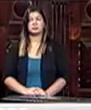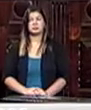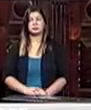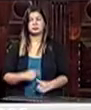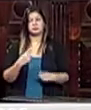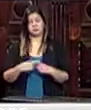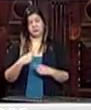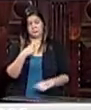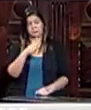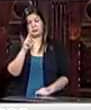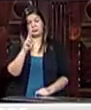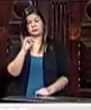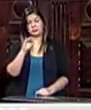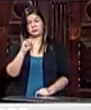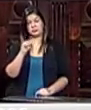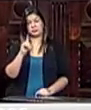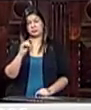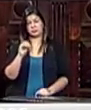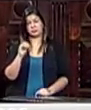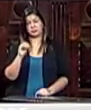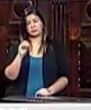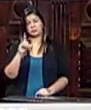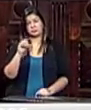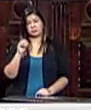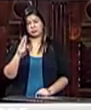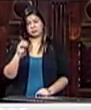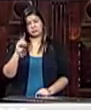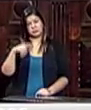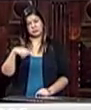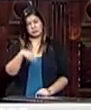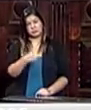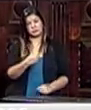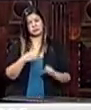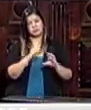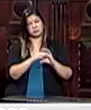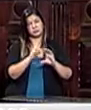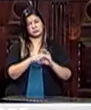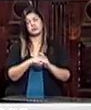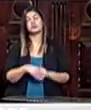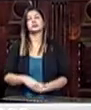Ricardo Nobla é da Globo. Fomos lá, a sessão foi